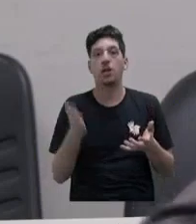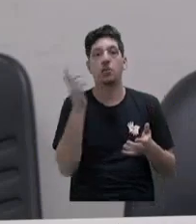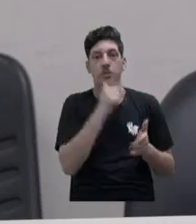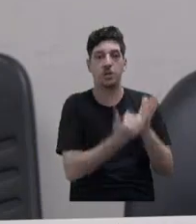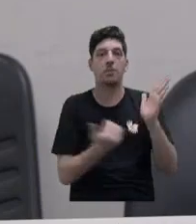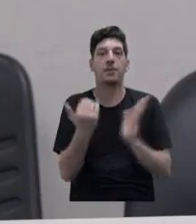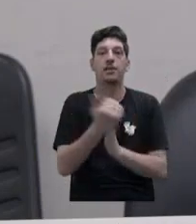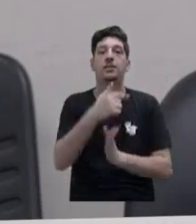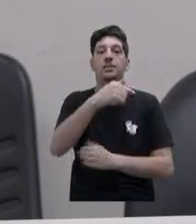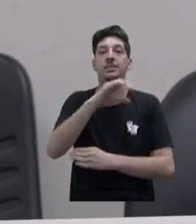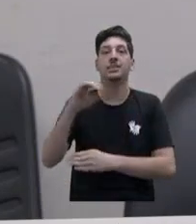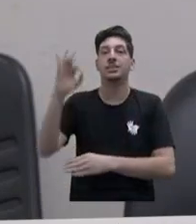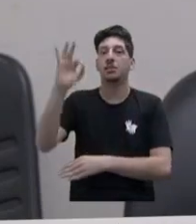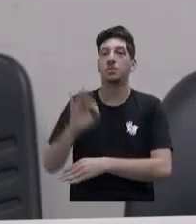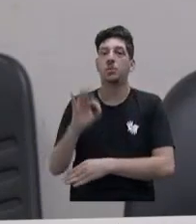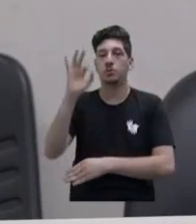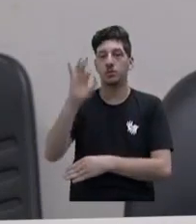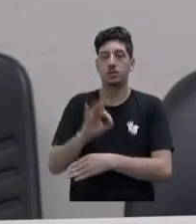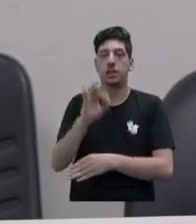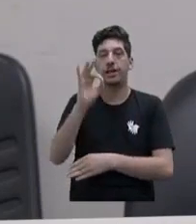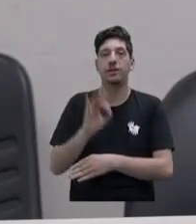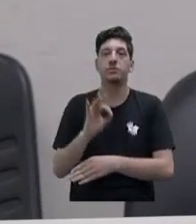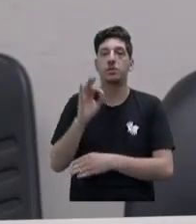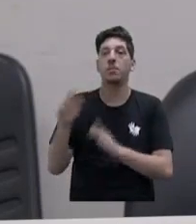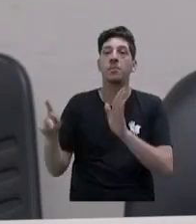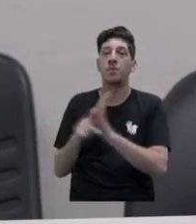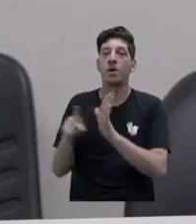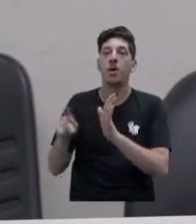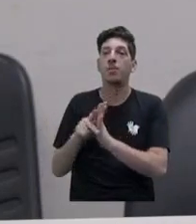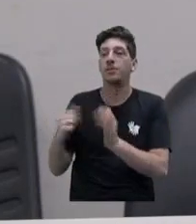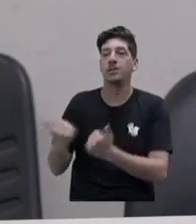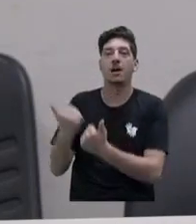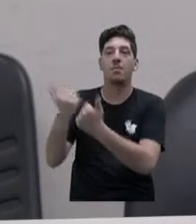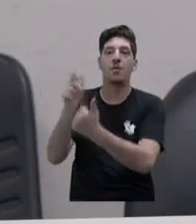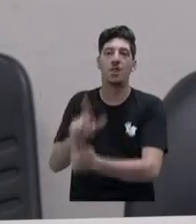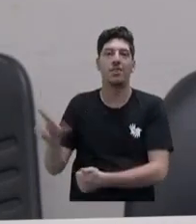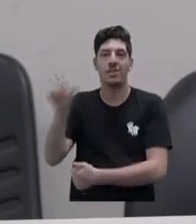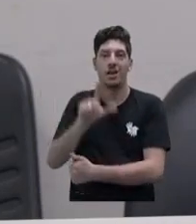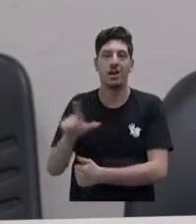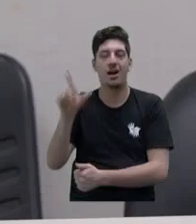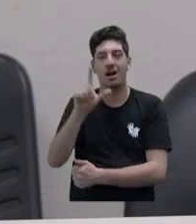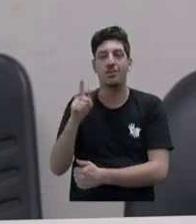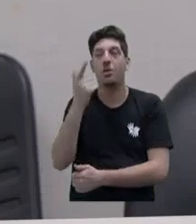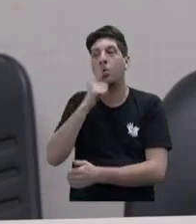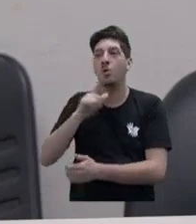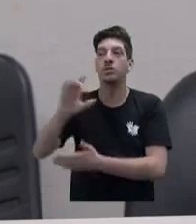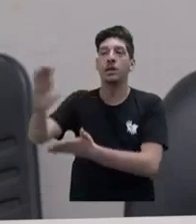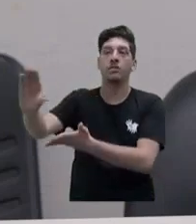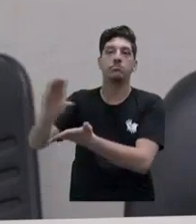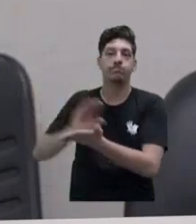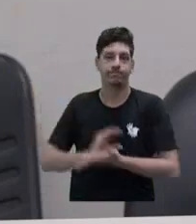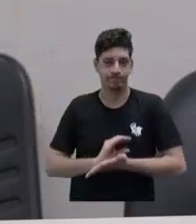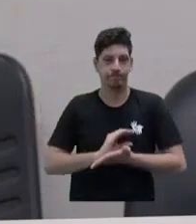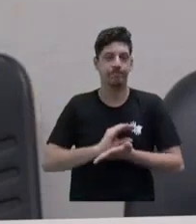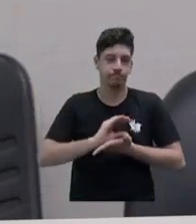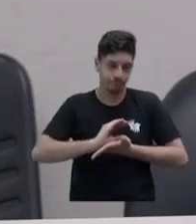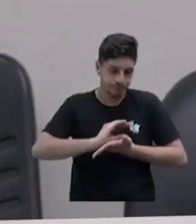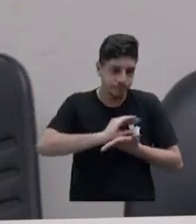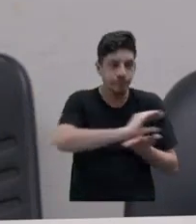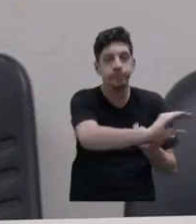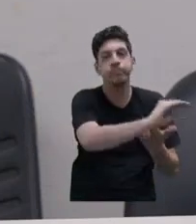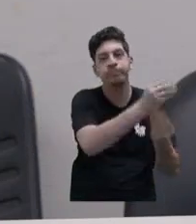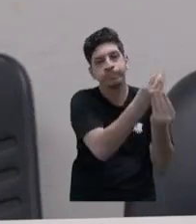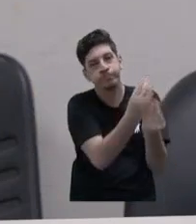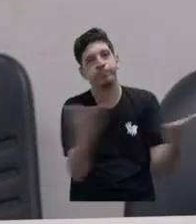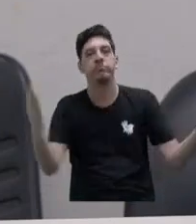de 700% na tiragem do suplemento literário, que vai ir para todas as